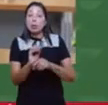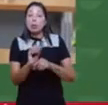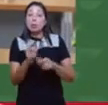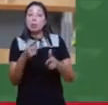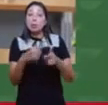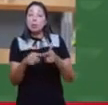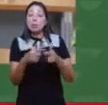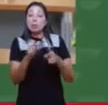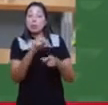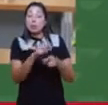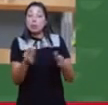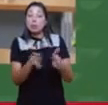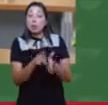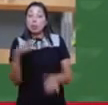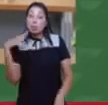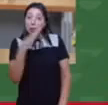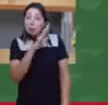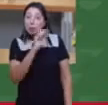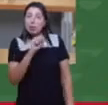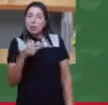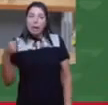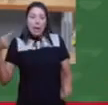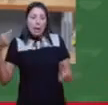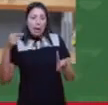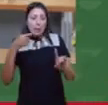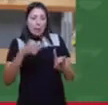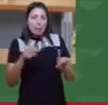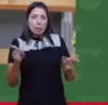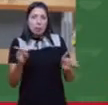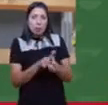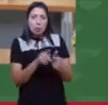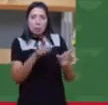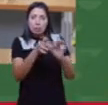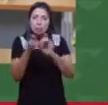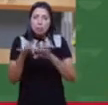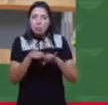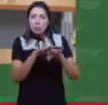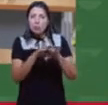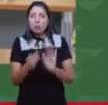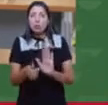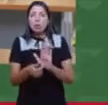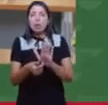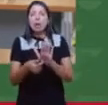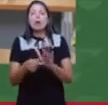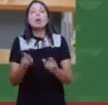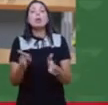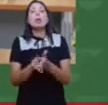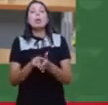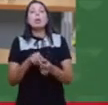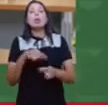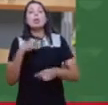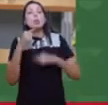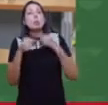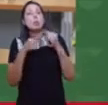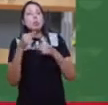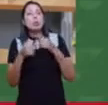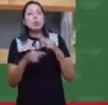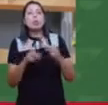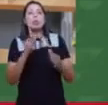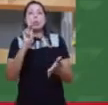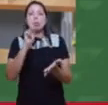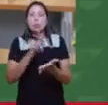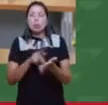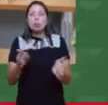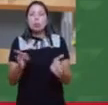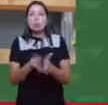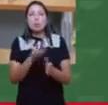pelas declarações de Bolsonaro, que ameaçam também a própria democracia em colocar em dúvida a lisura do processo